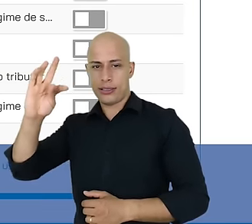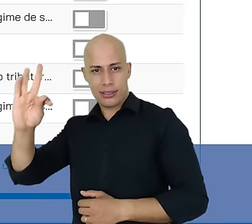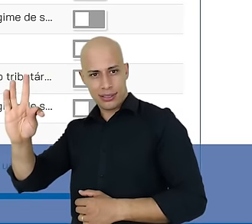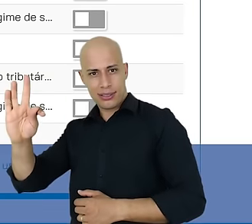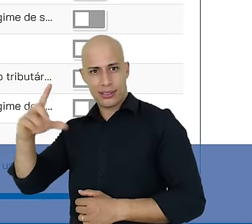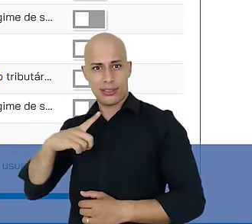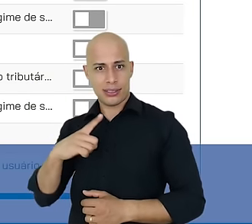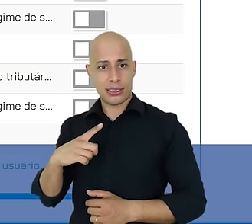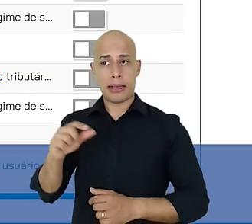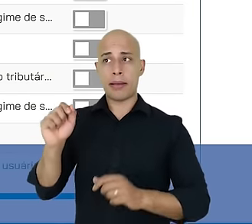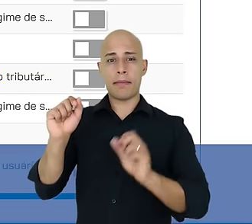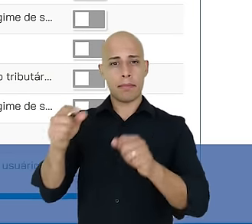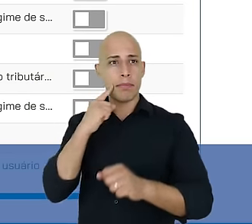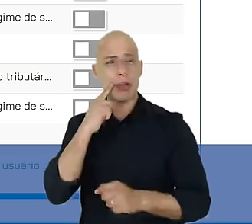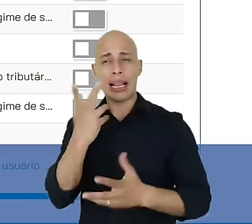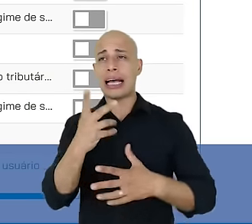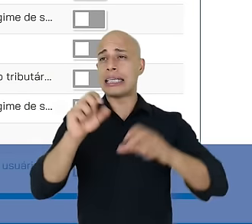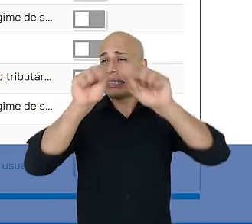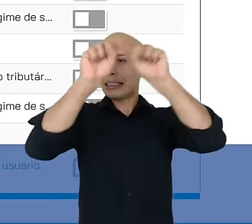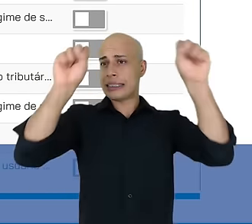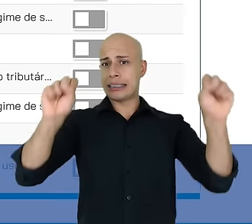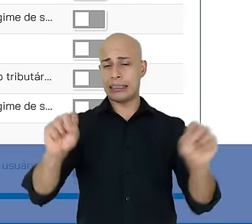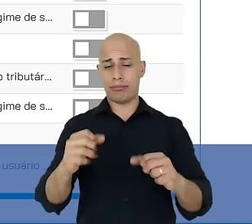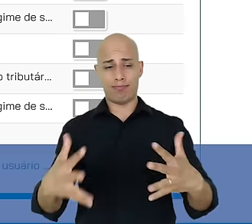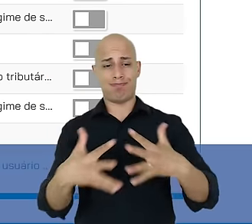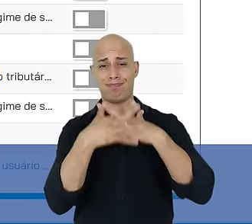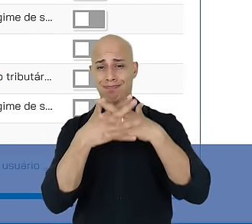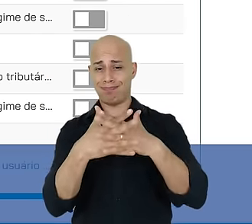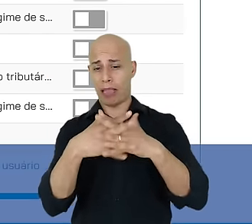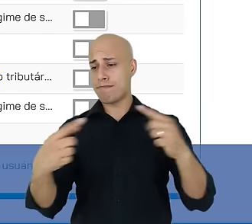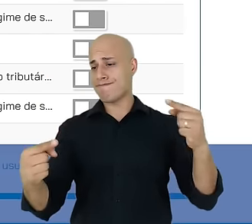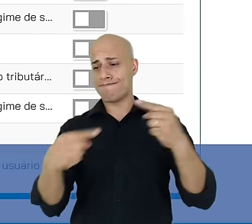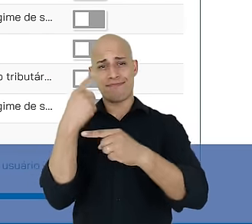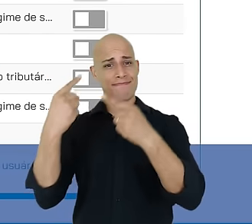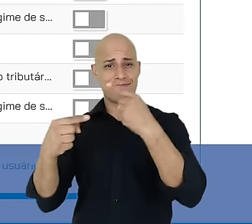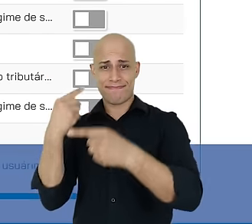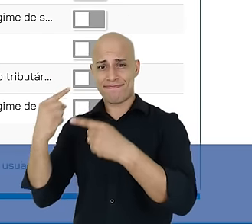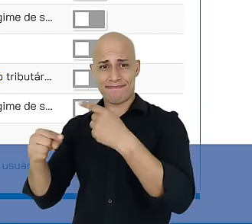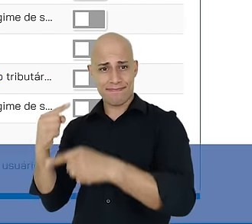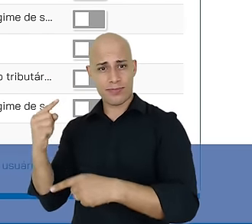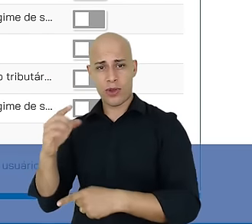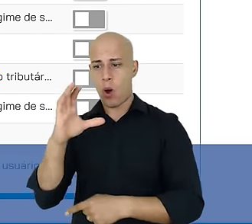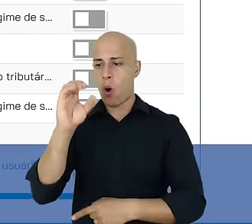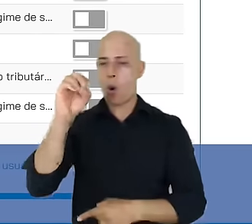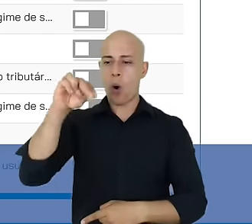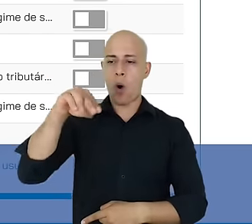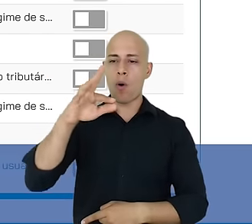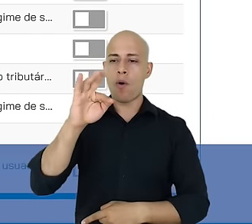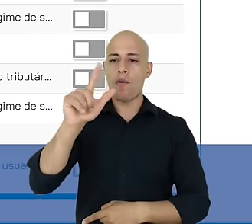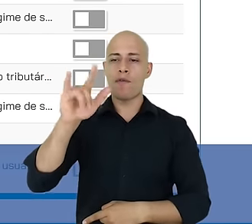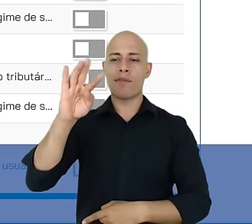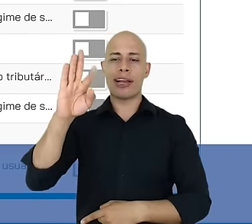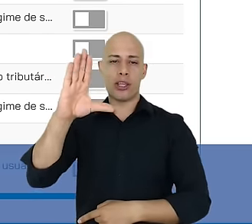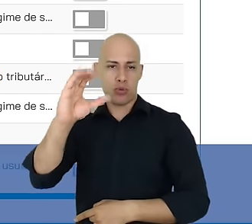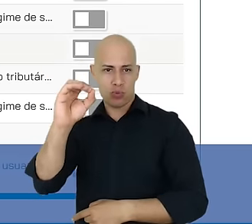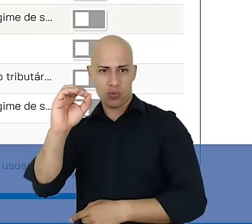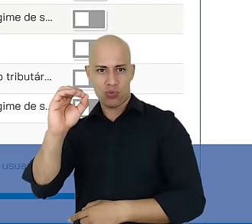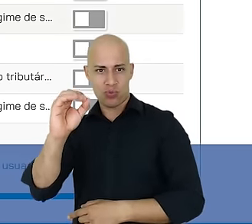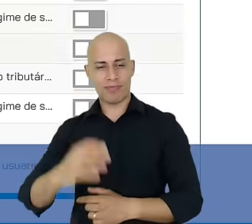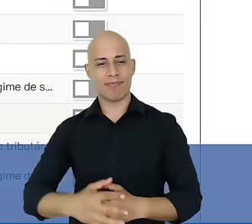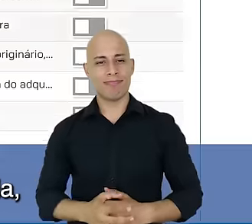uma de substituição o sistema vai se perder conflito entra em conflito é a palavra ess conflito que eu nunca consigo lembrar né